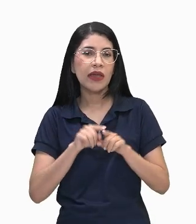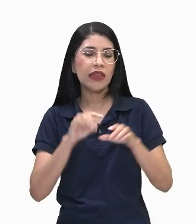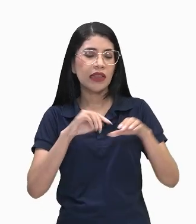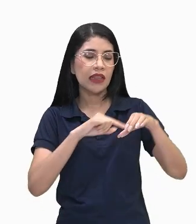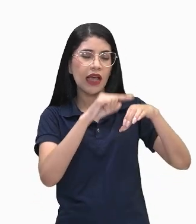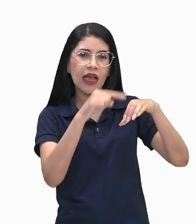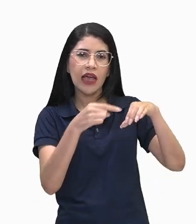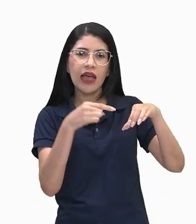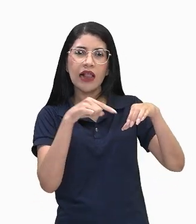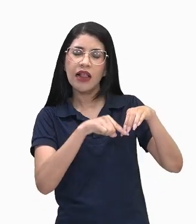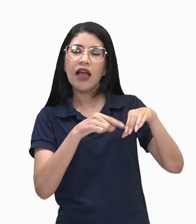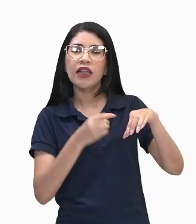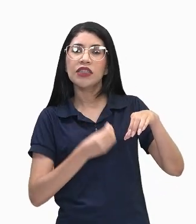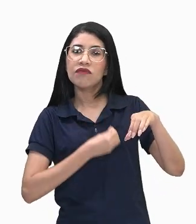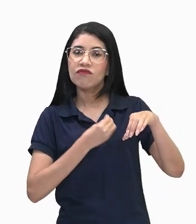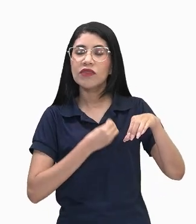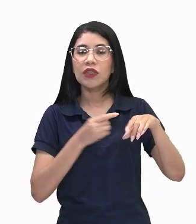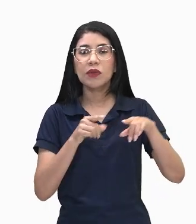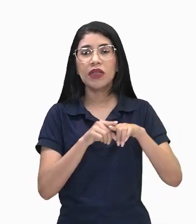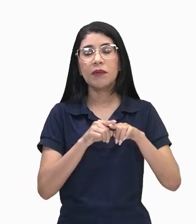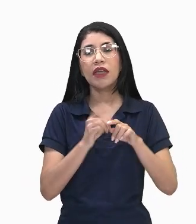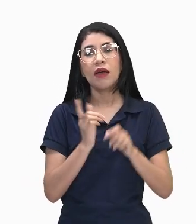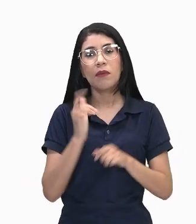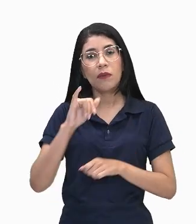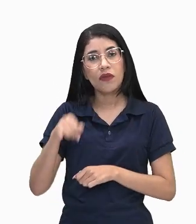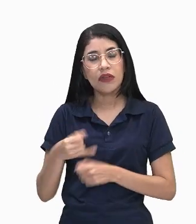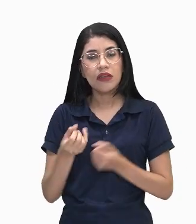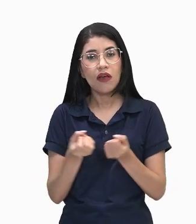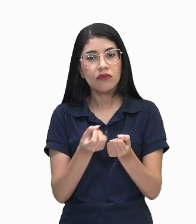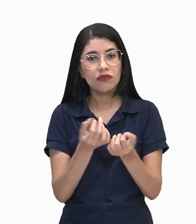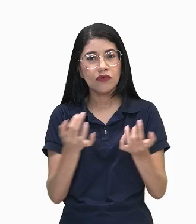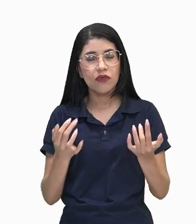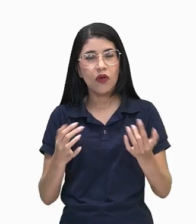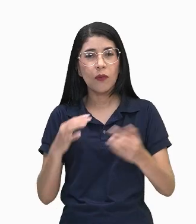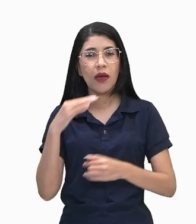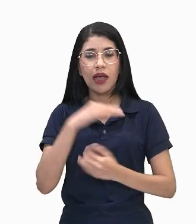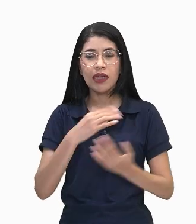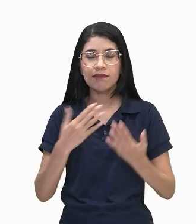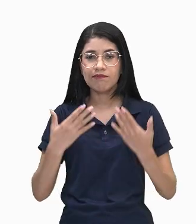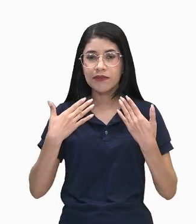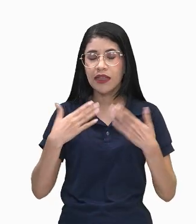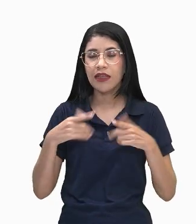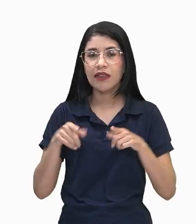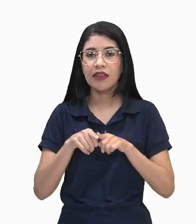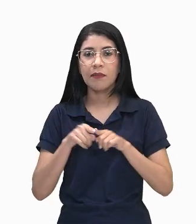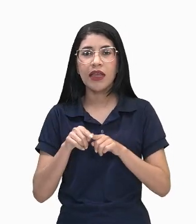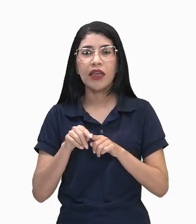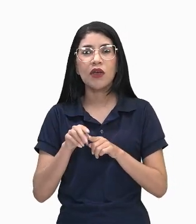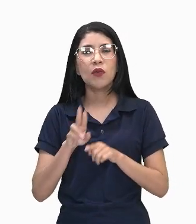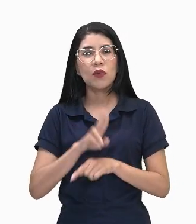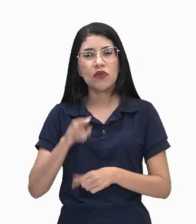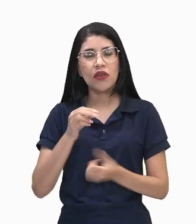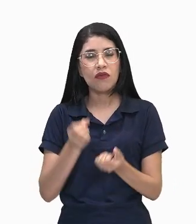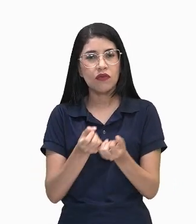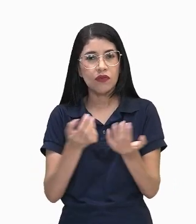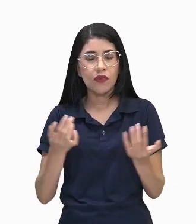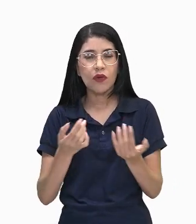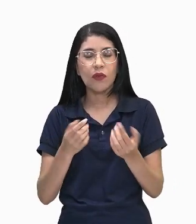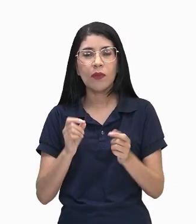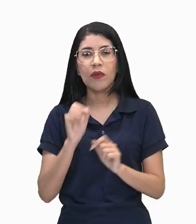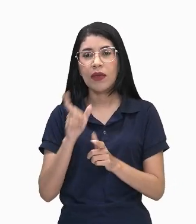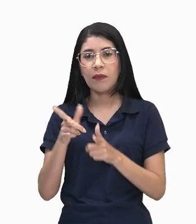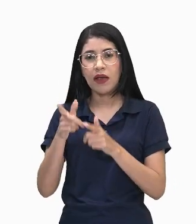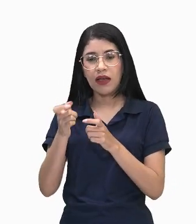e se esquentavam ali com as fogueiras através do fogo e começaram também a assar as suas caças, as suas